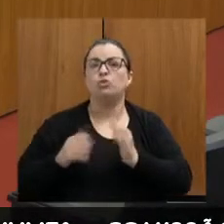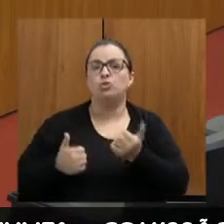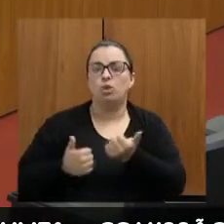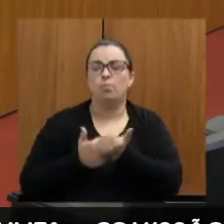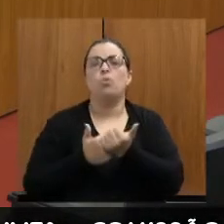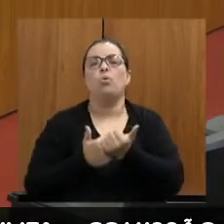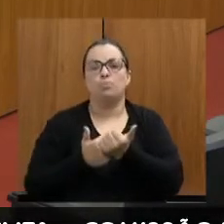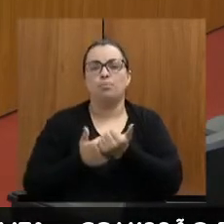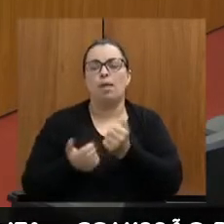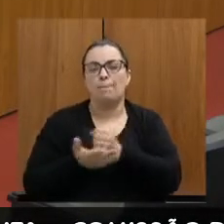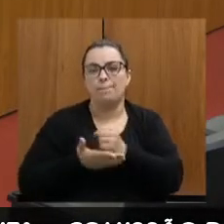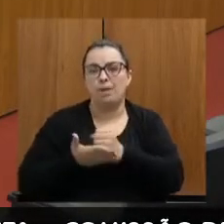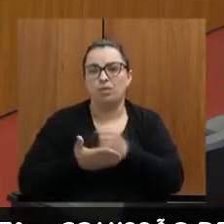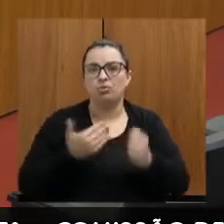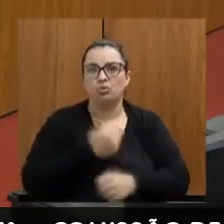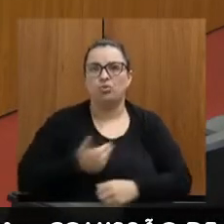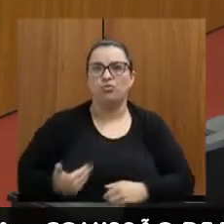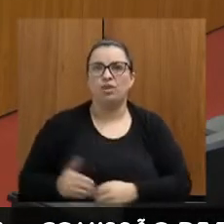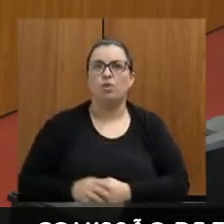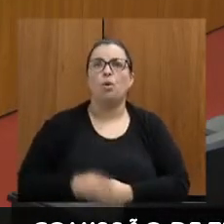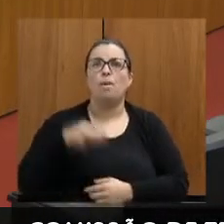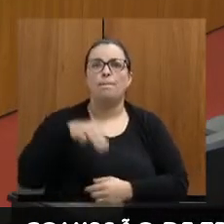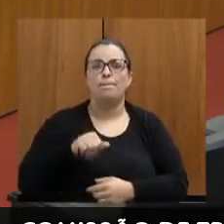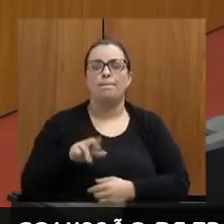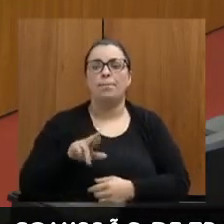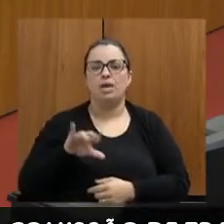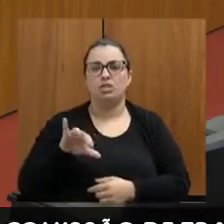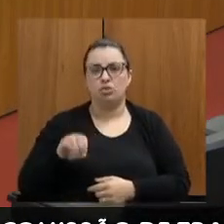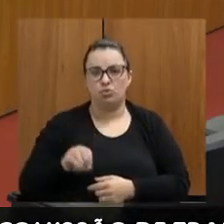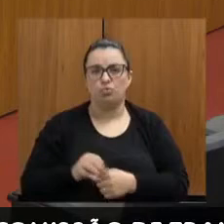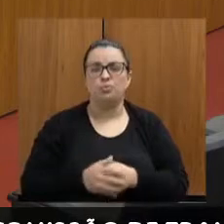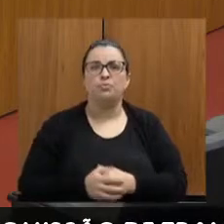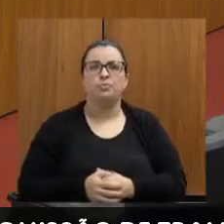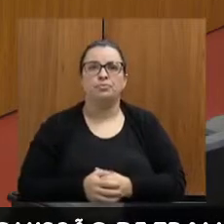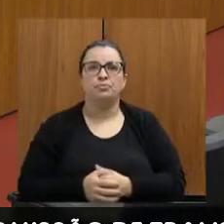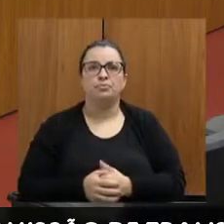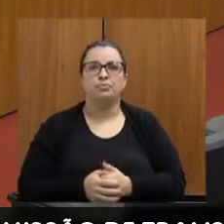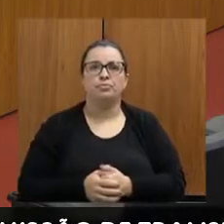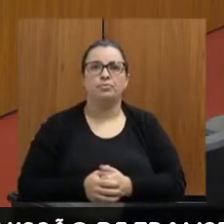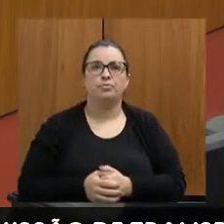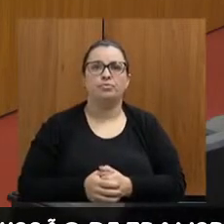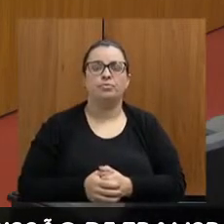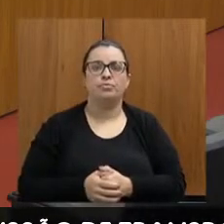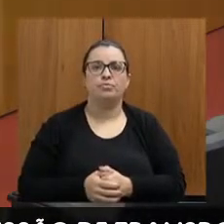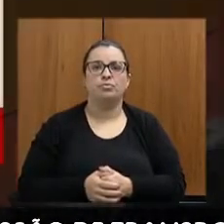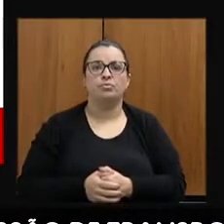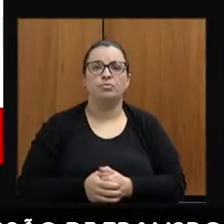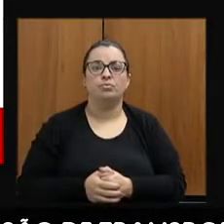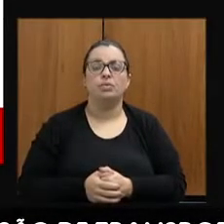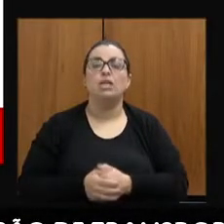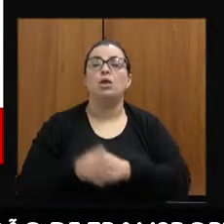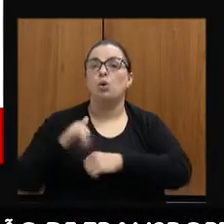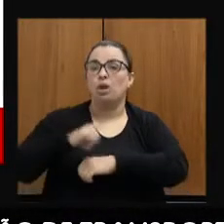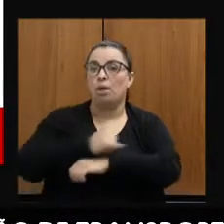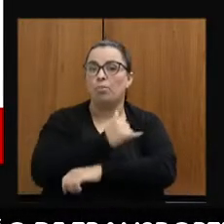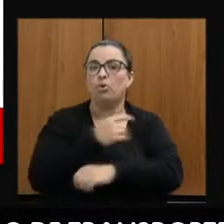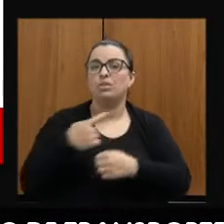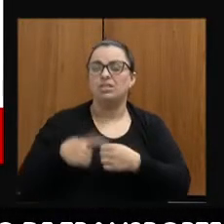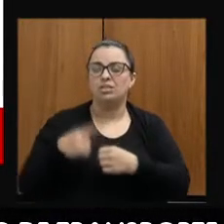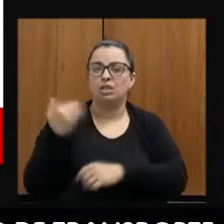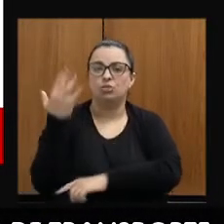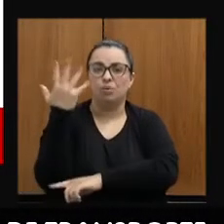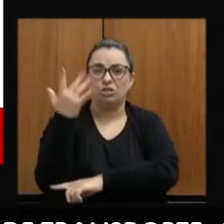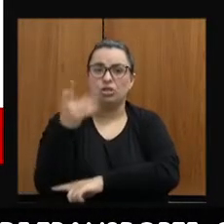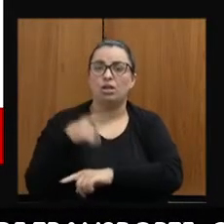Legislativa Márcio Canguçu continue por favor você tá então tem um aeroporto de Ipatinga também ficou